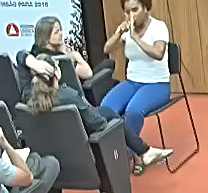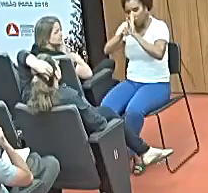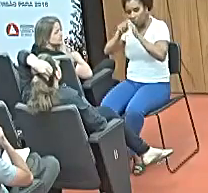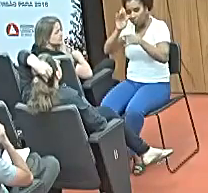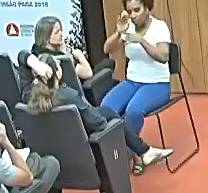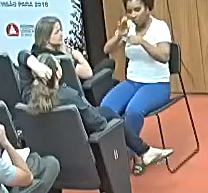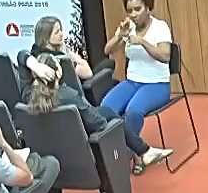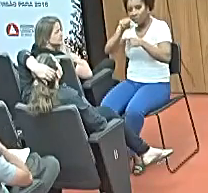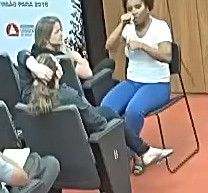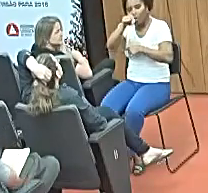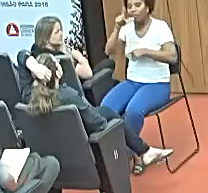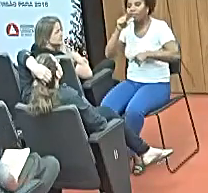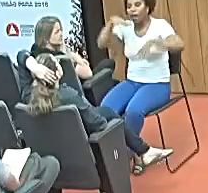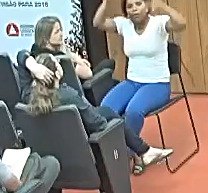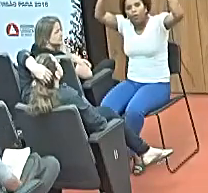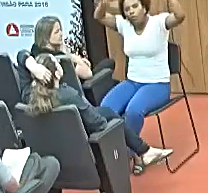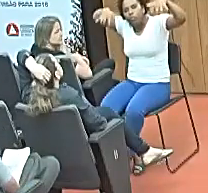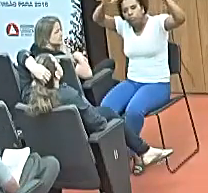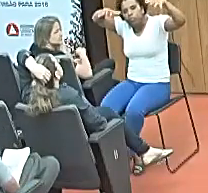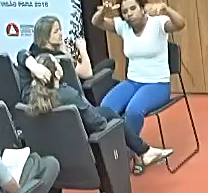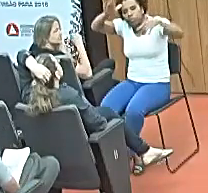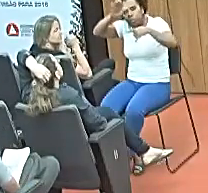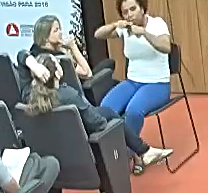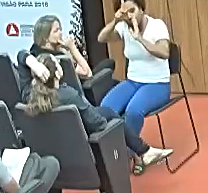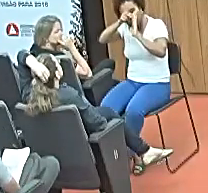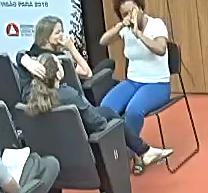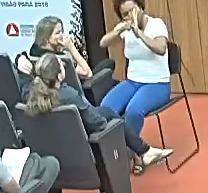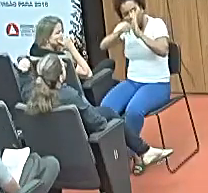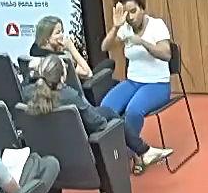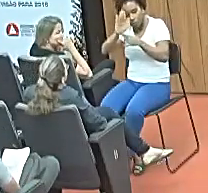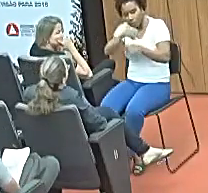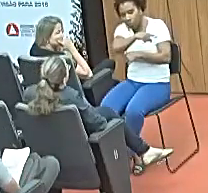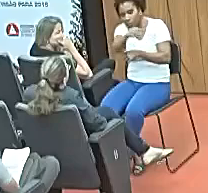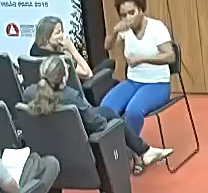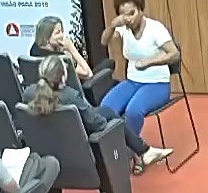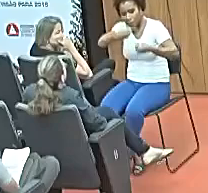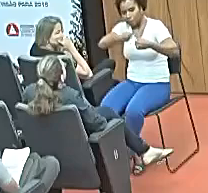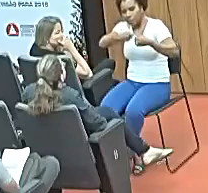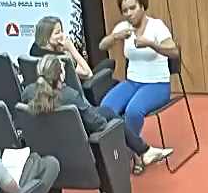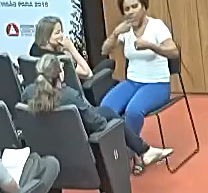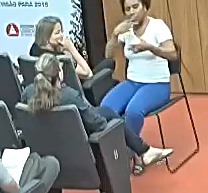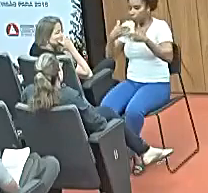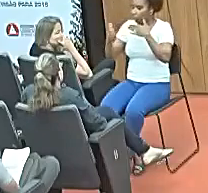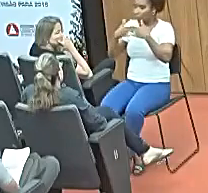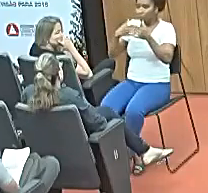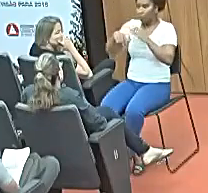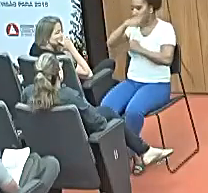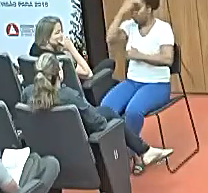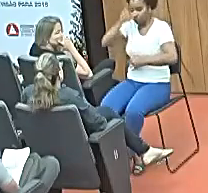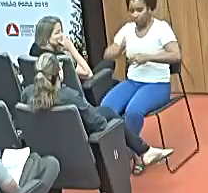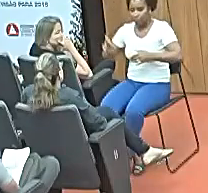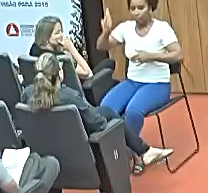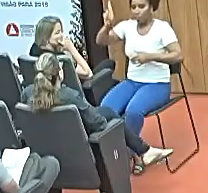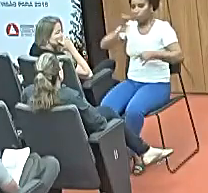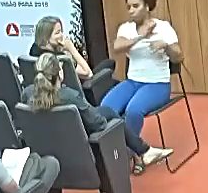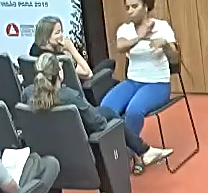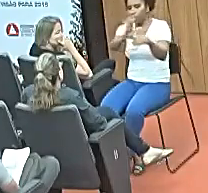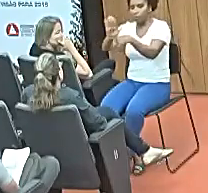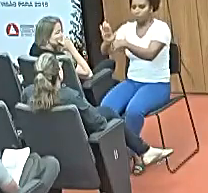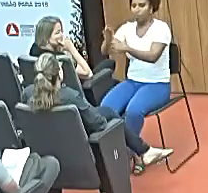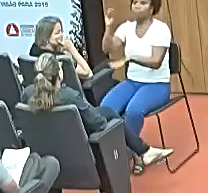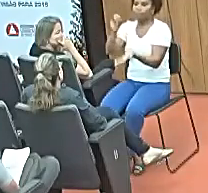sem que qualquer medida seja adotada por quem quer que seja nosso objetivo